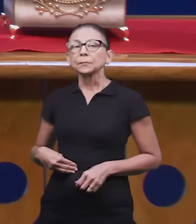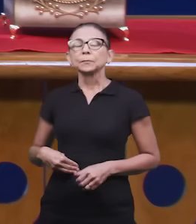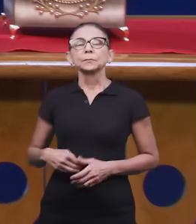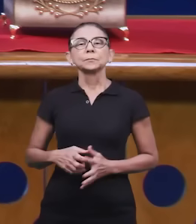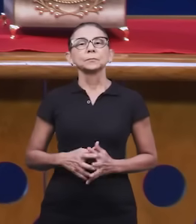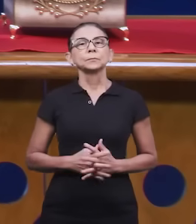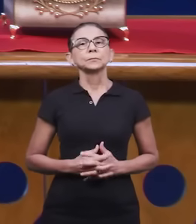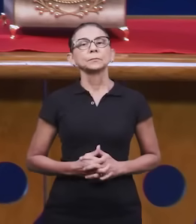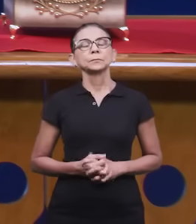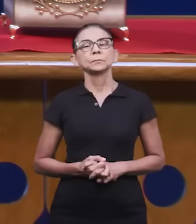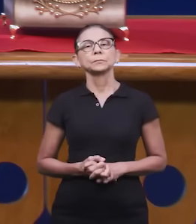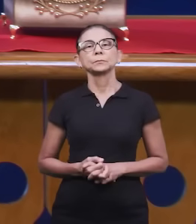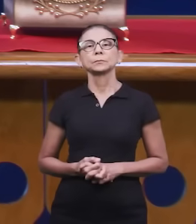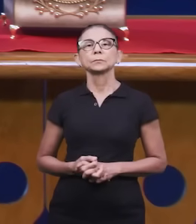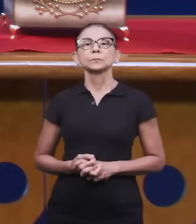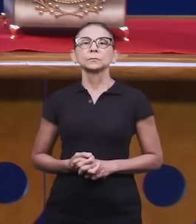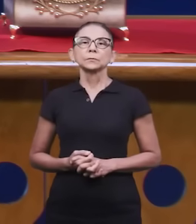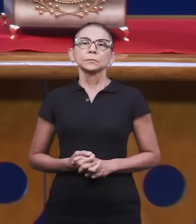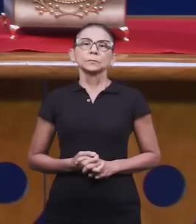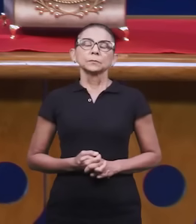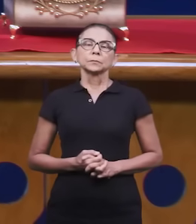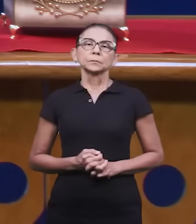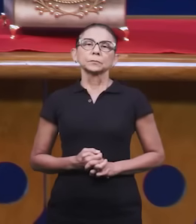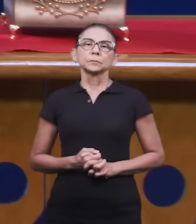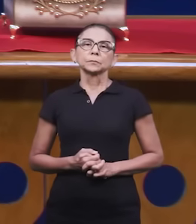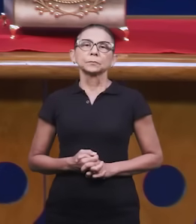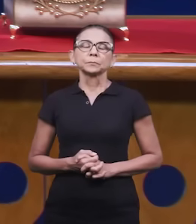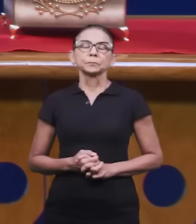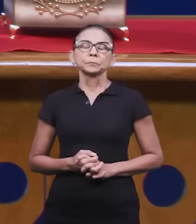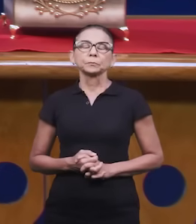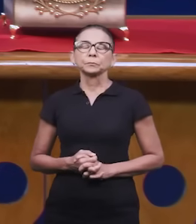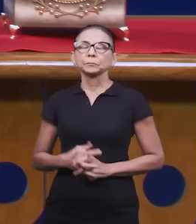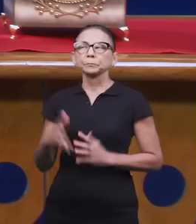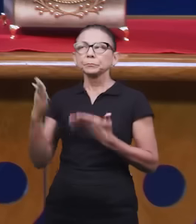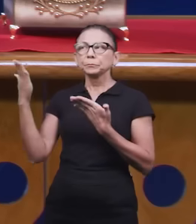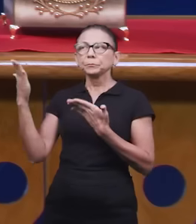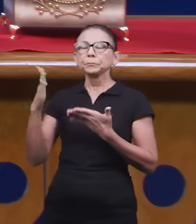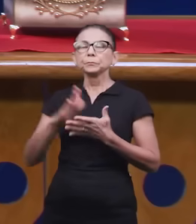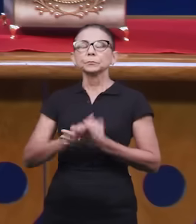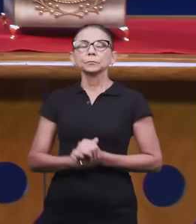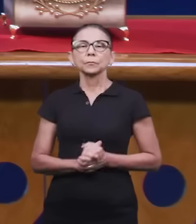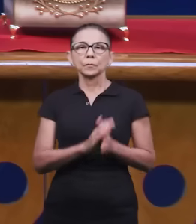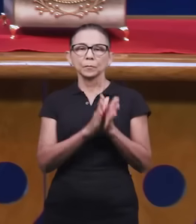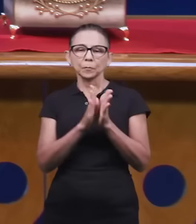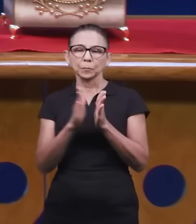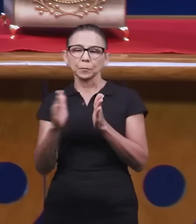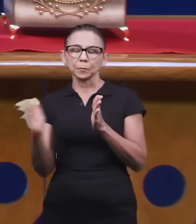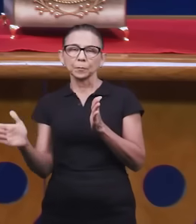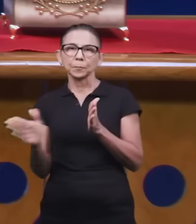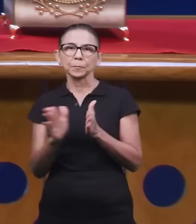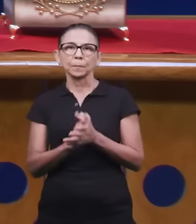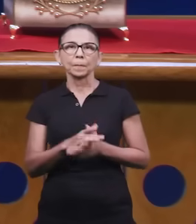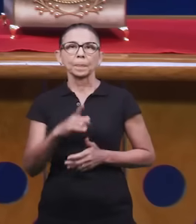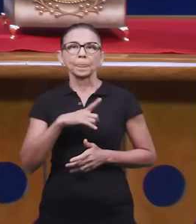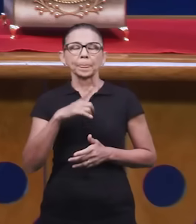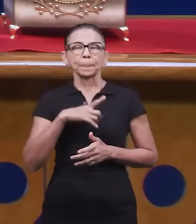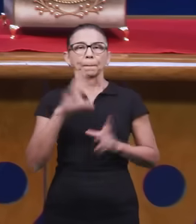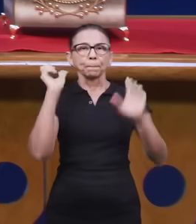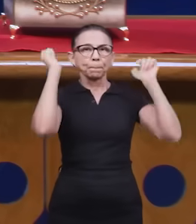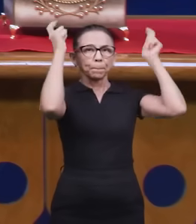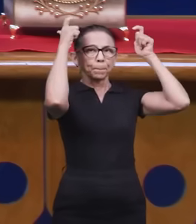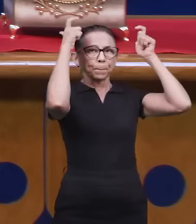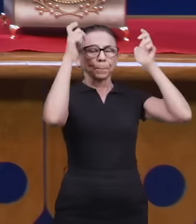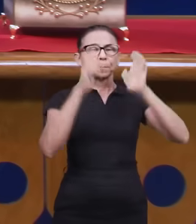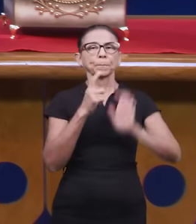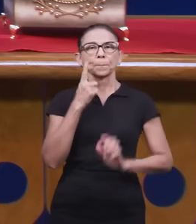Até o príncipe, o Messias, o príncipe. Agora eu vou colocar um quadro aqui para colocar esses tempos aqui, para facilitar